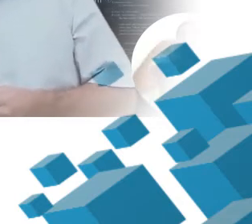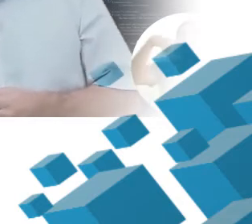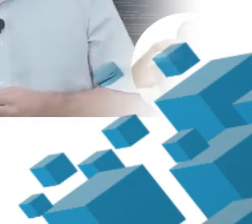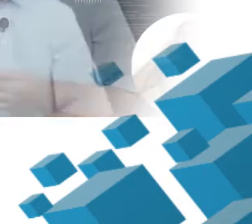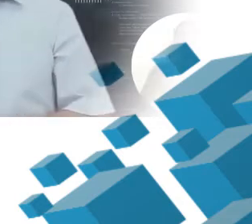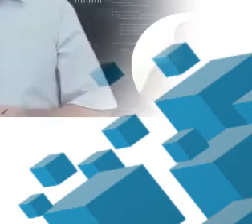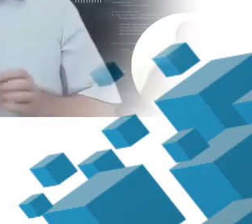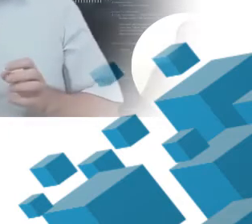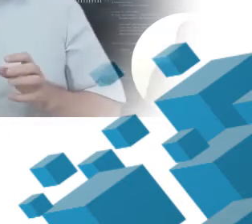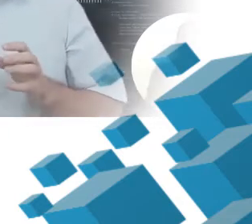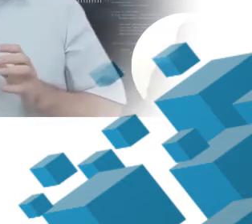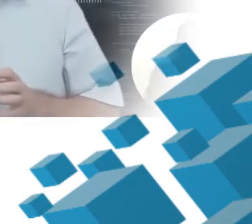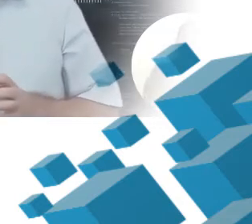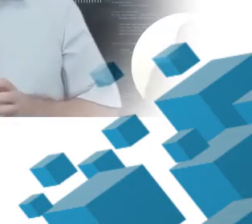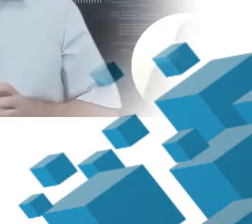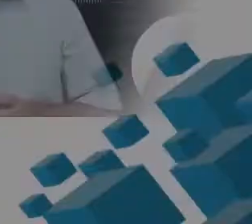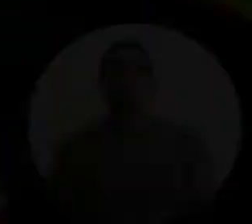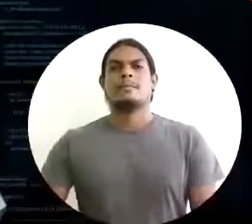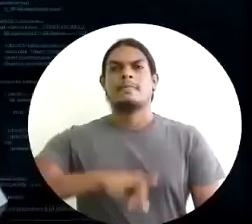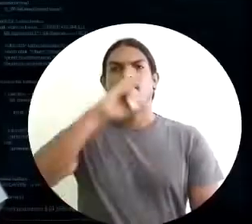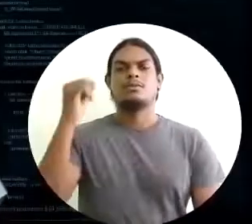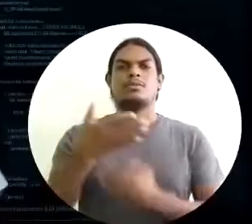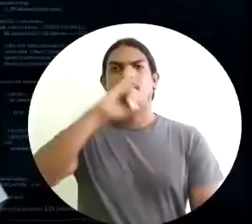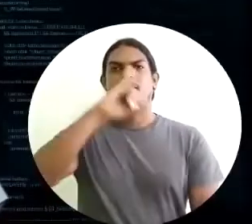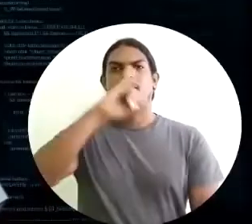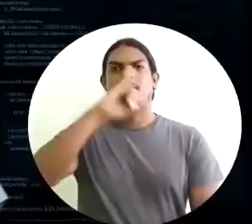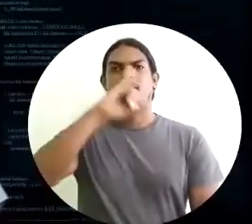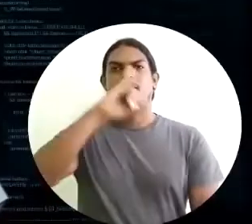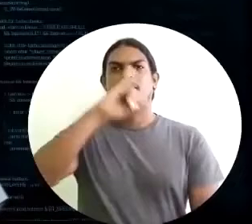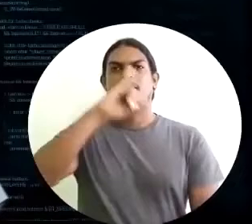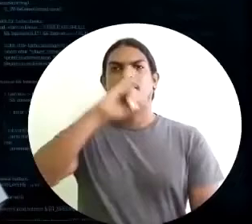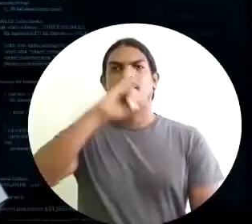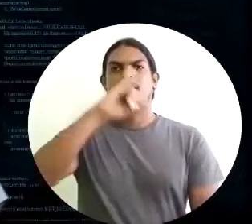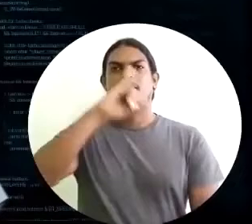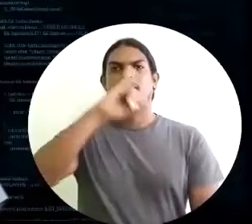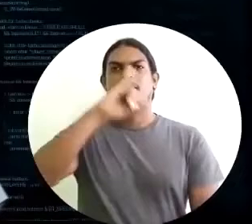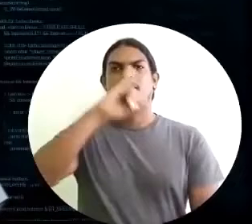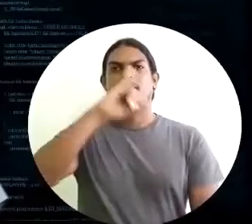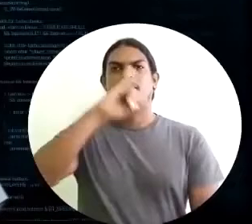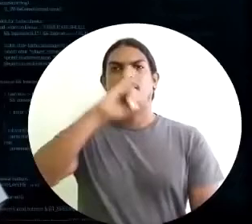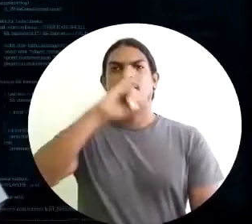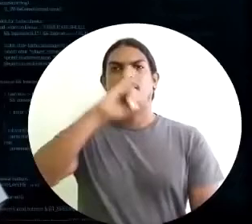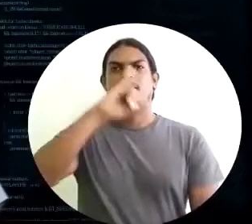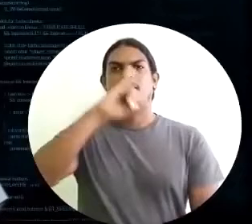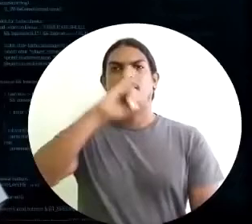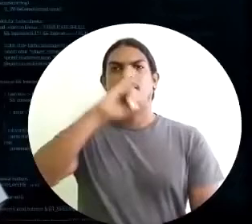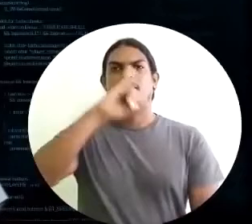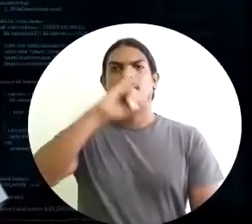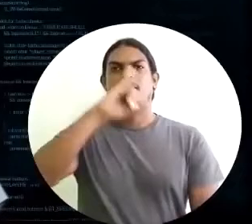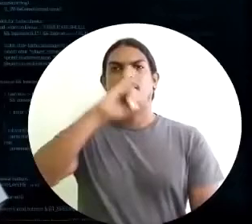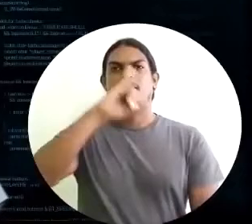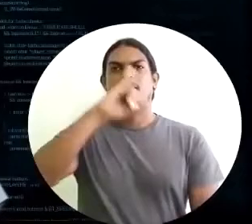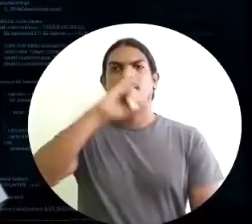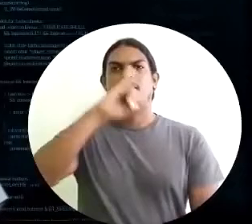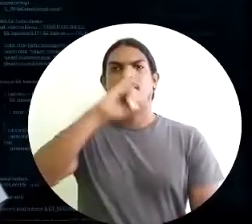e HTML5. Olá. Professor Everton Mendonça.